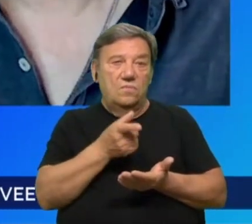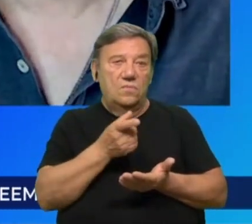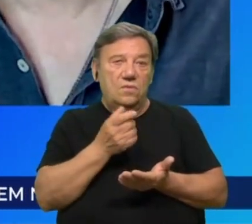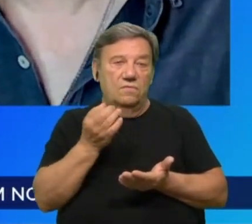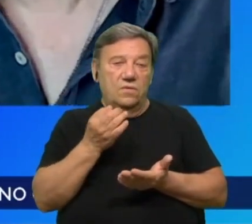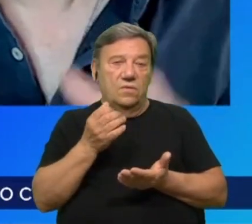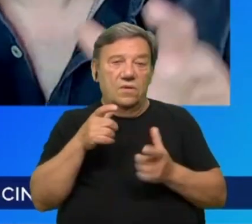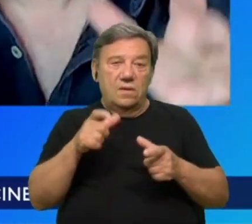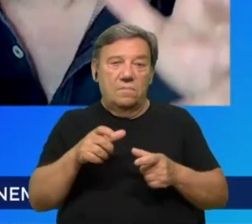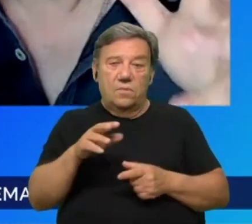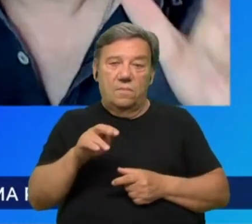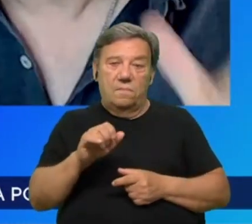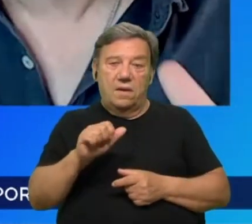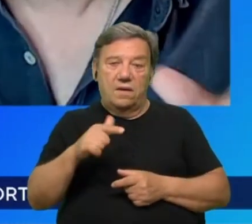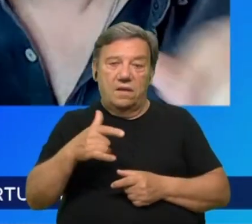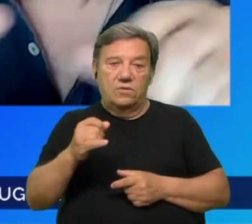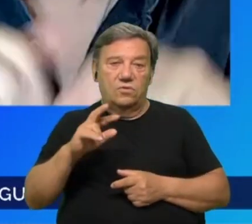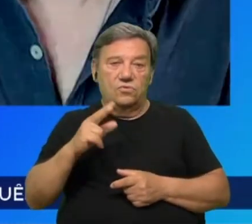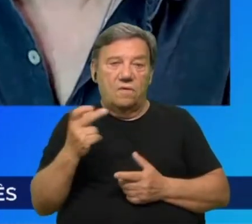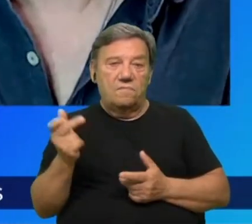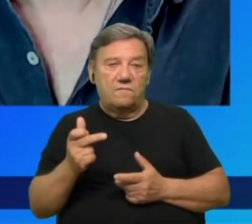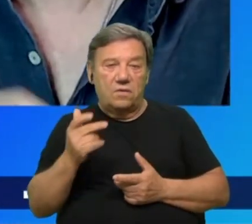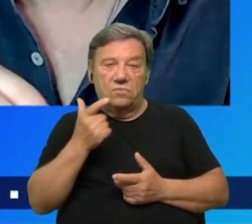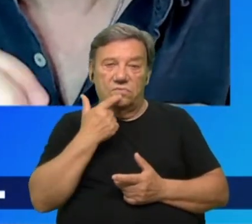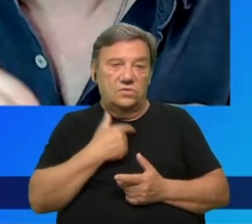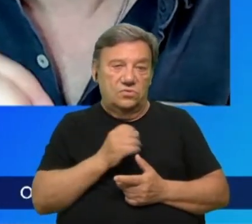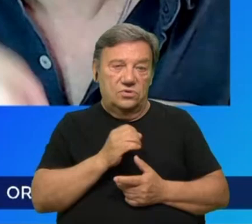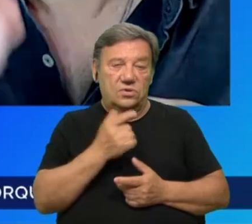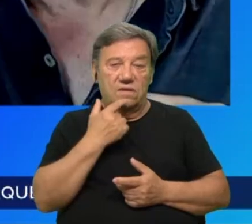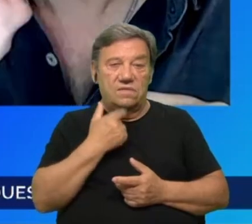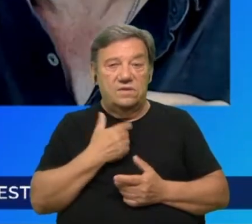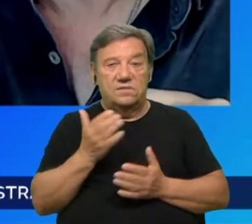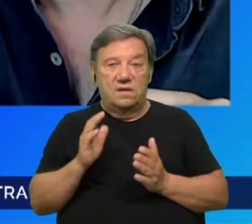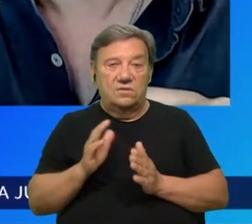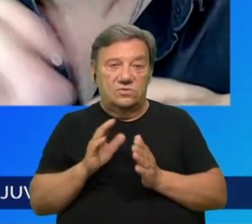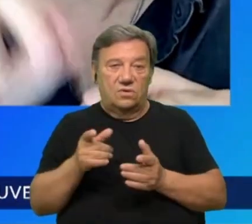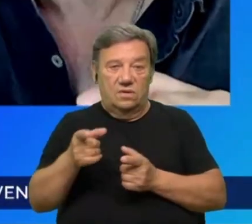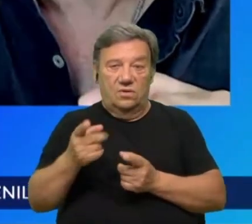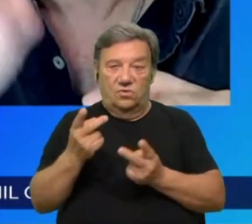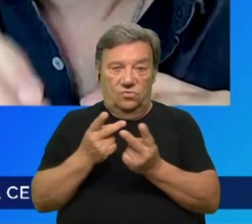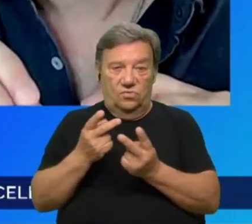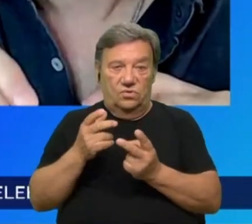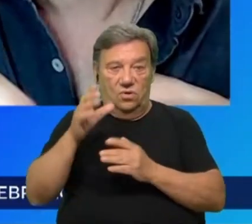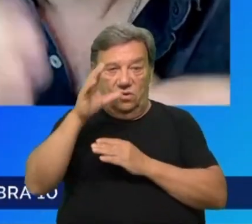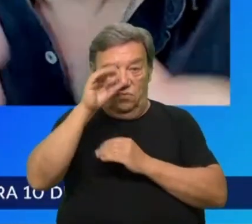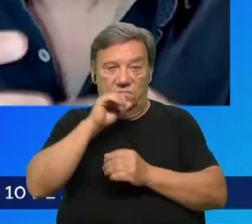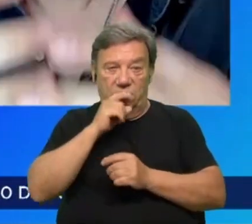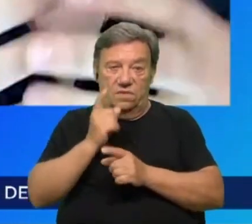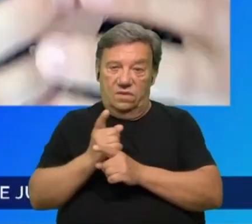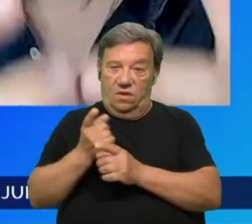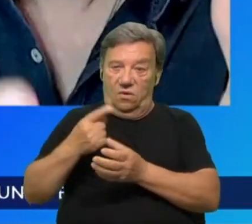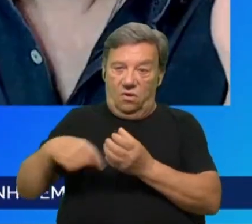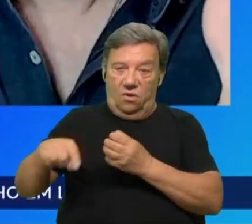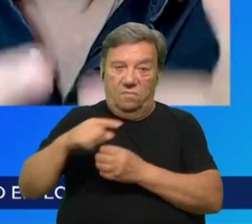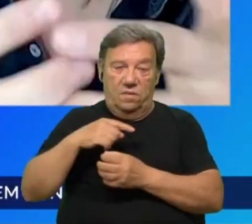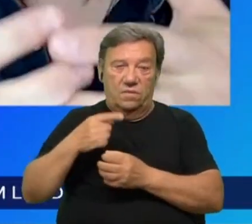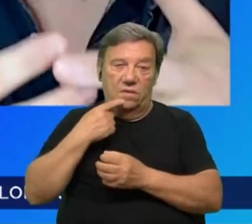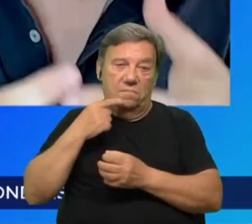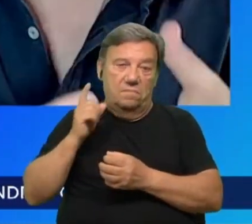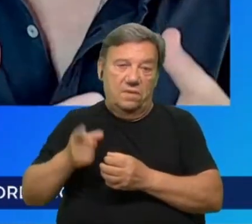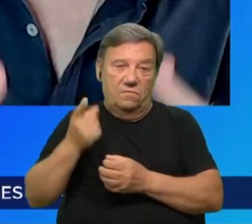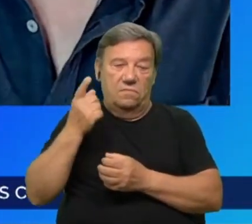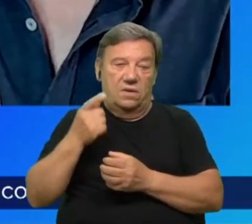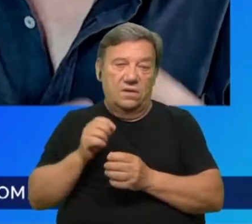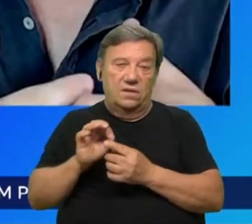campo magnético se tornou mais fraco? O estudo também não diz isso. O que o estudo diz é que estas duas luas, para terem estas órbitas, implicavam